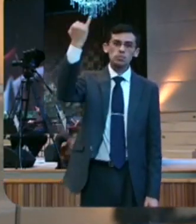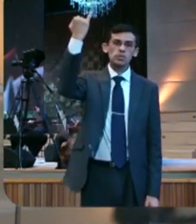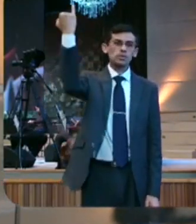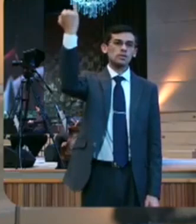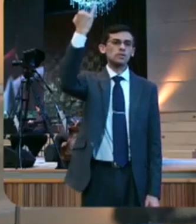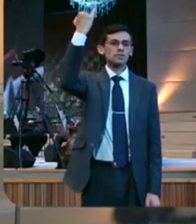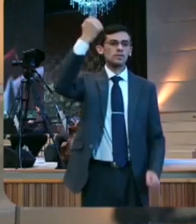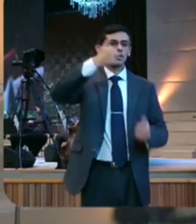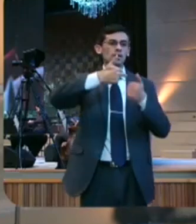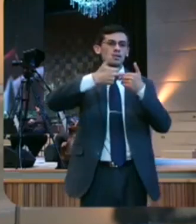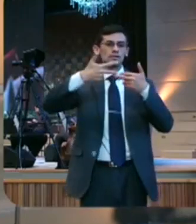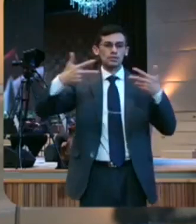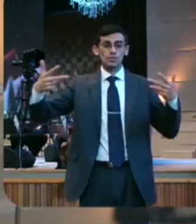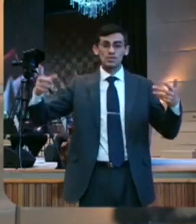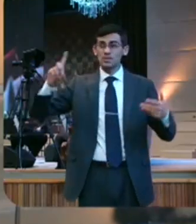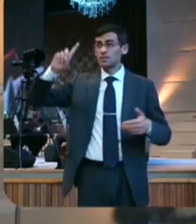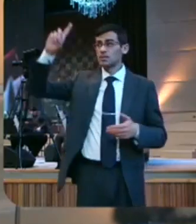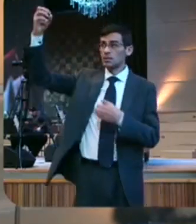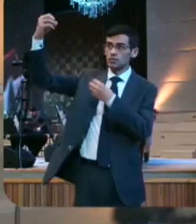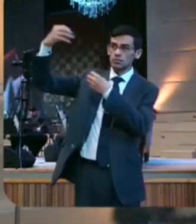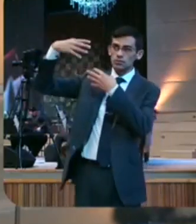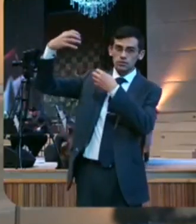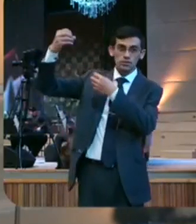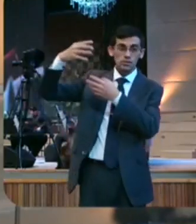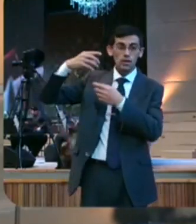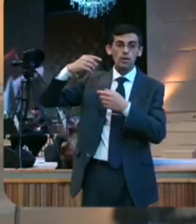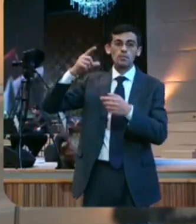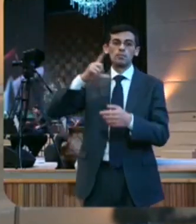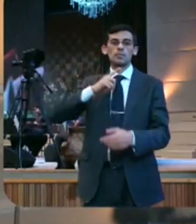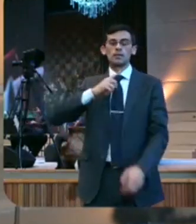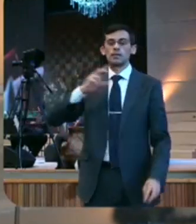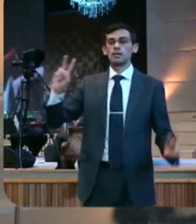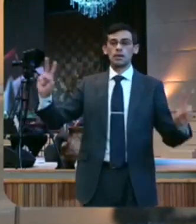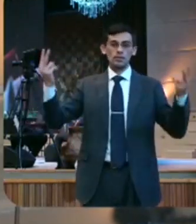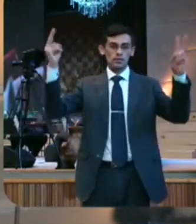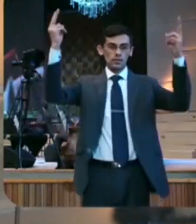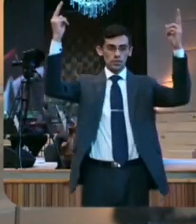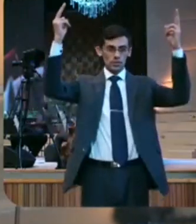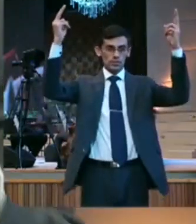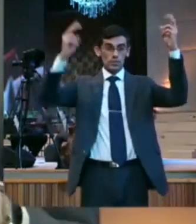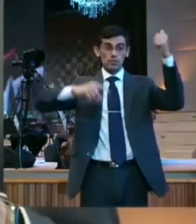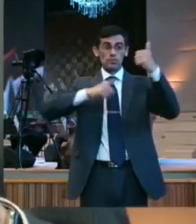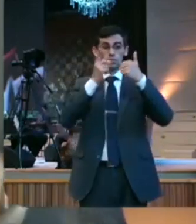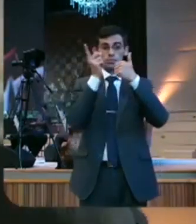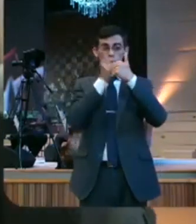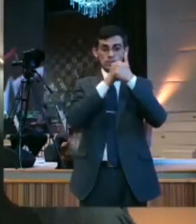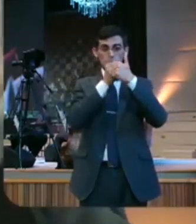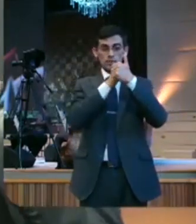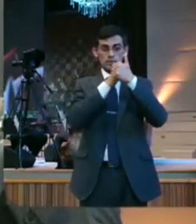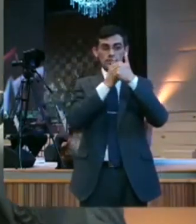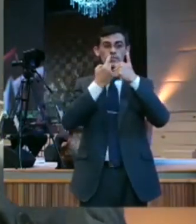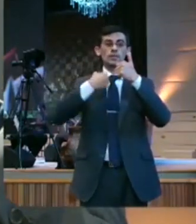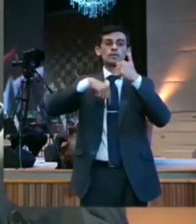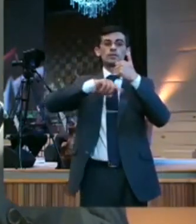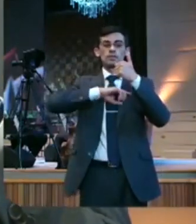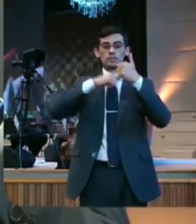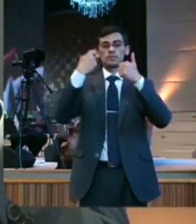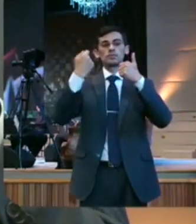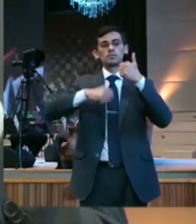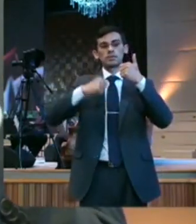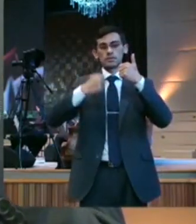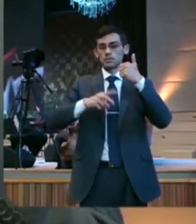os princípios de Deus para a nossa vitória. O primeiro princípio que a gente aprendeu